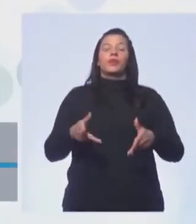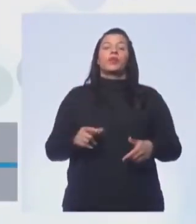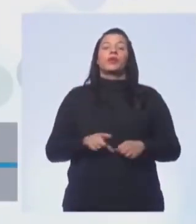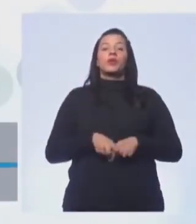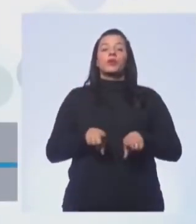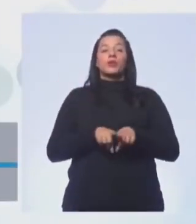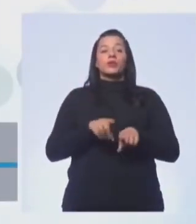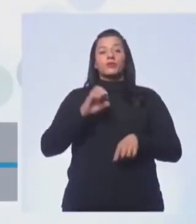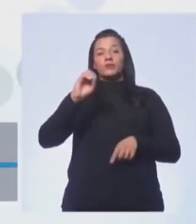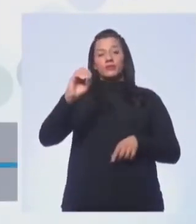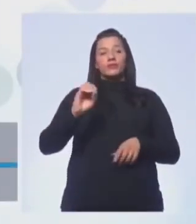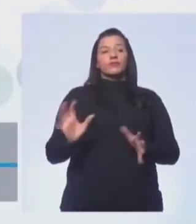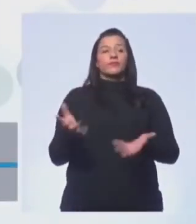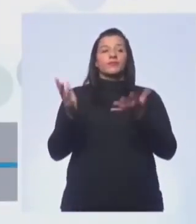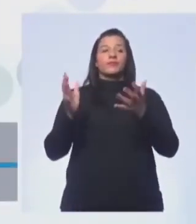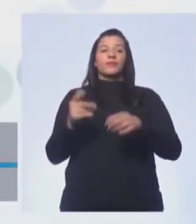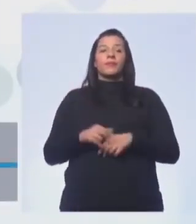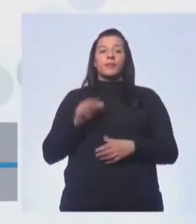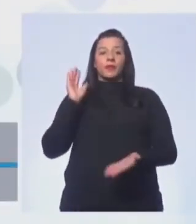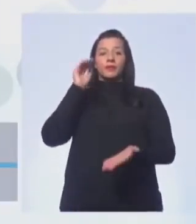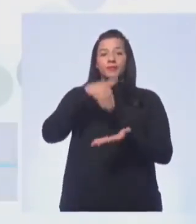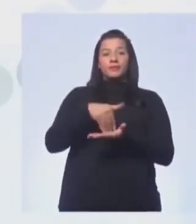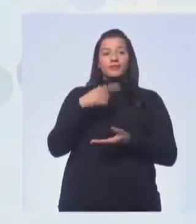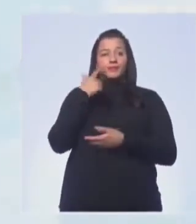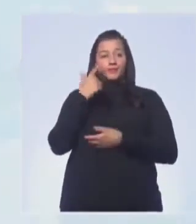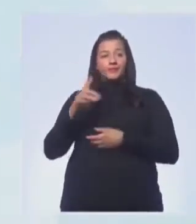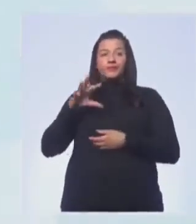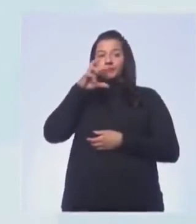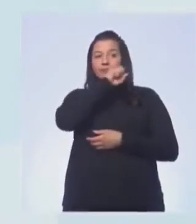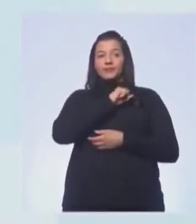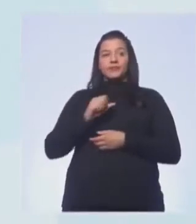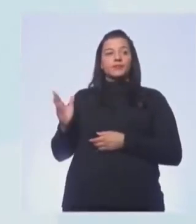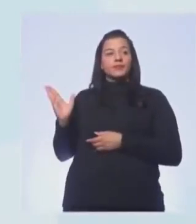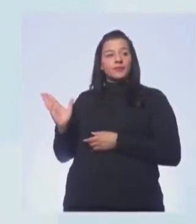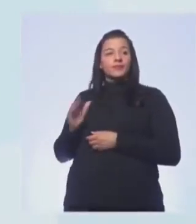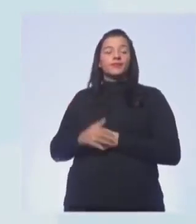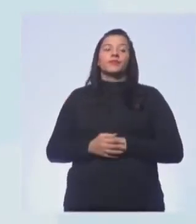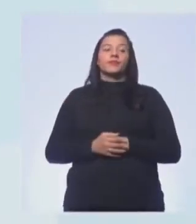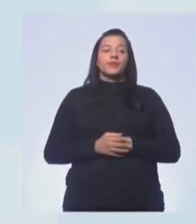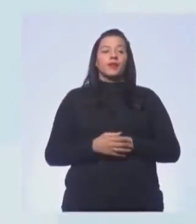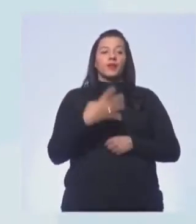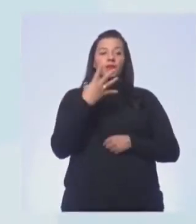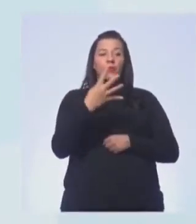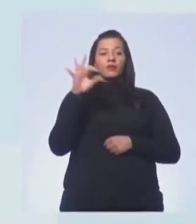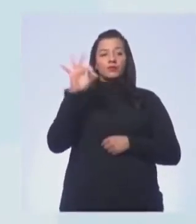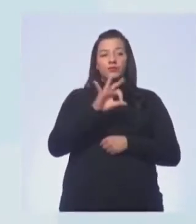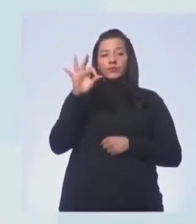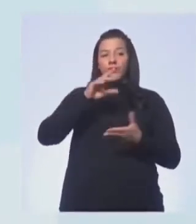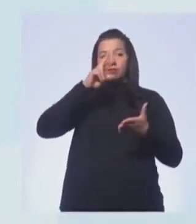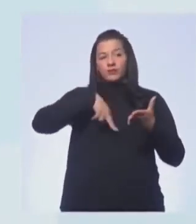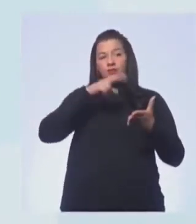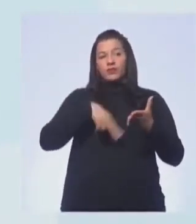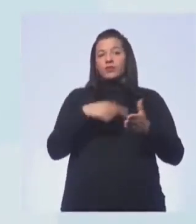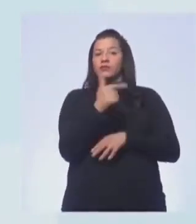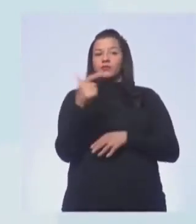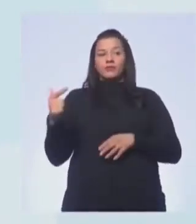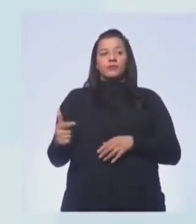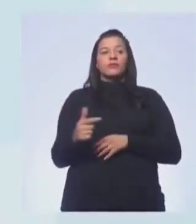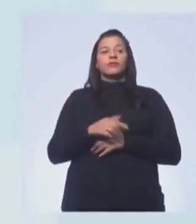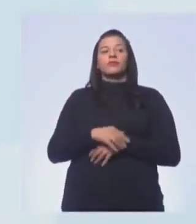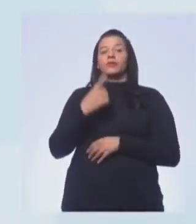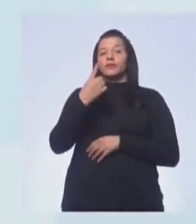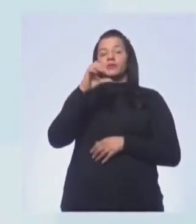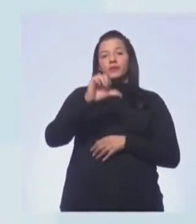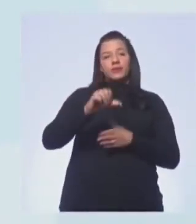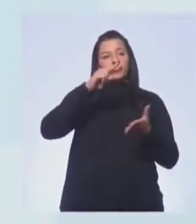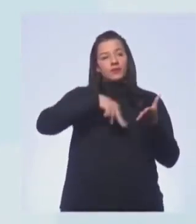leitores, zero. A nossa aula está chegando ao final, vamos ver o infográfico rapidinho, gente. Põe na tela. 4% não sabe ler, está ali, é o nosso infográfico. 19%